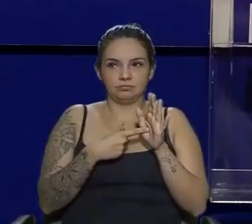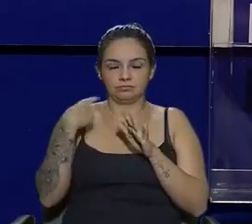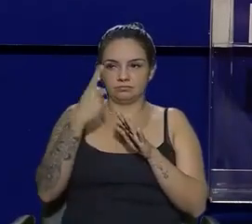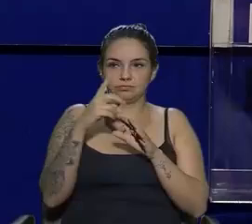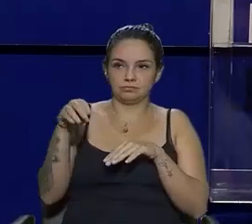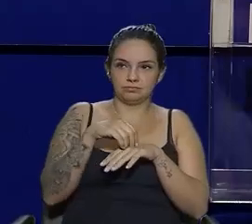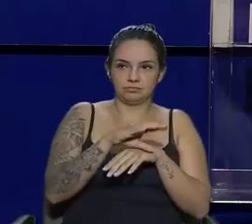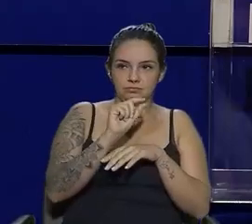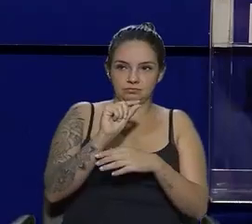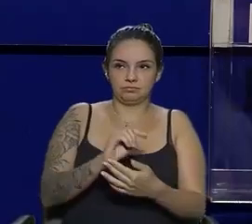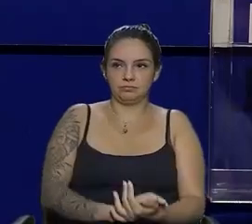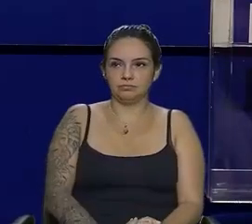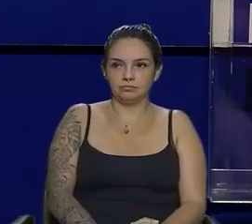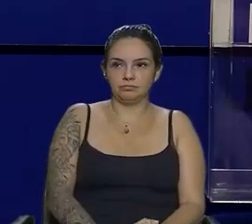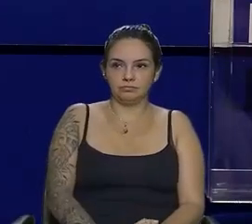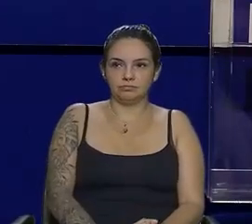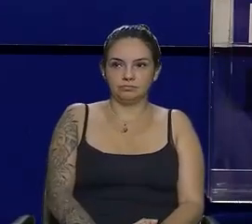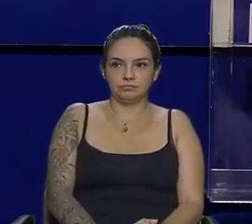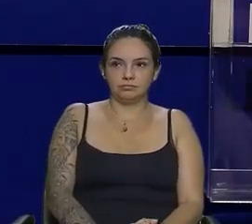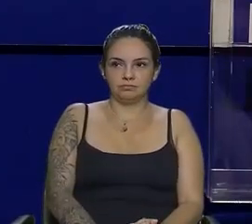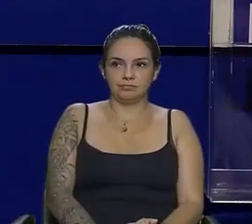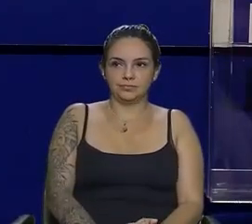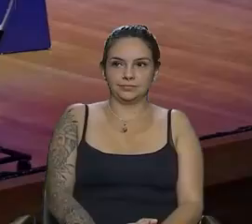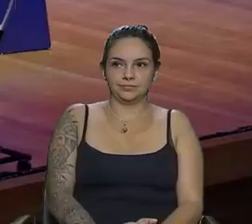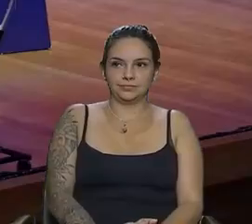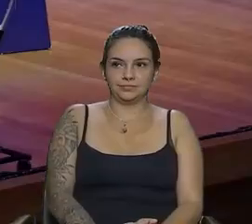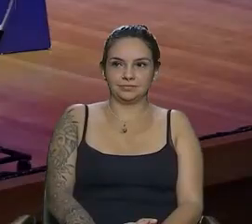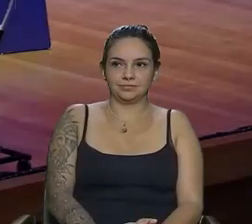nos compartilhasse um pouquinho dessa caminhada de vinganças.